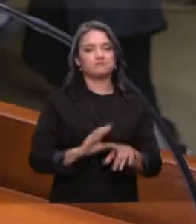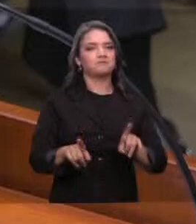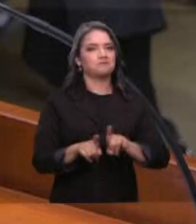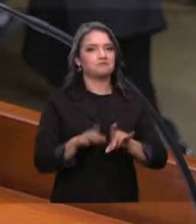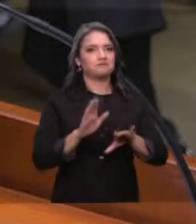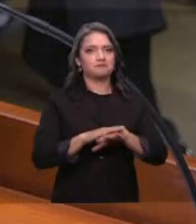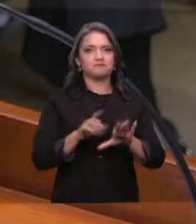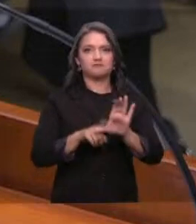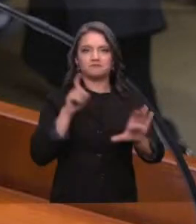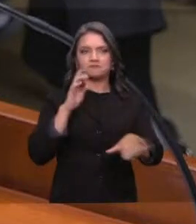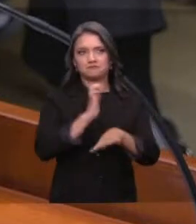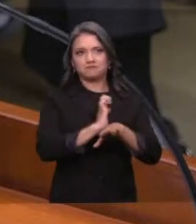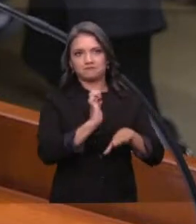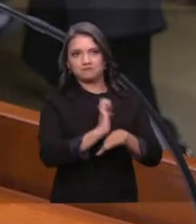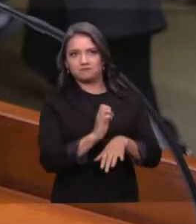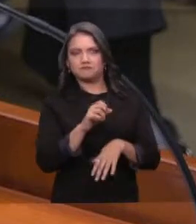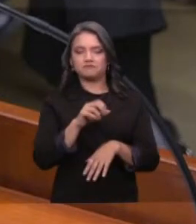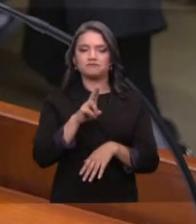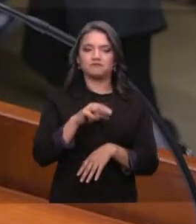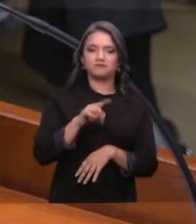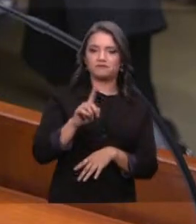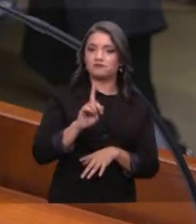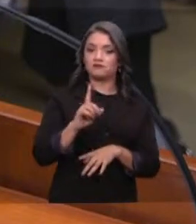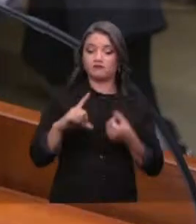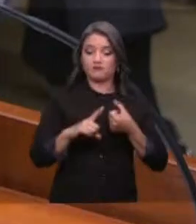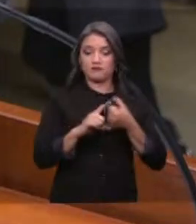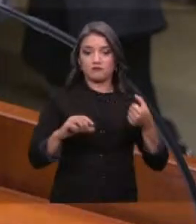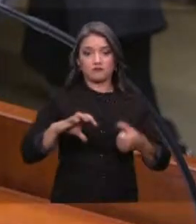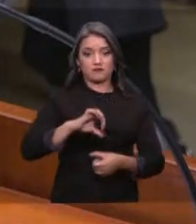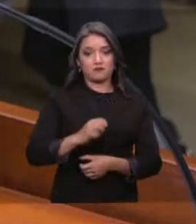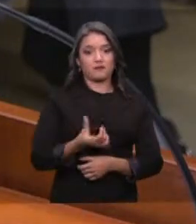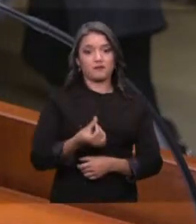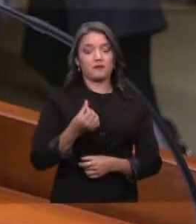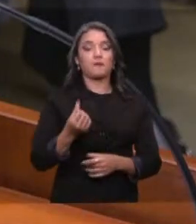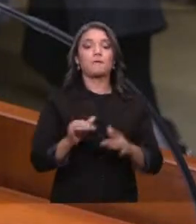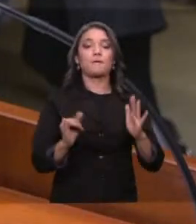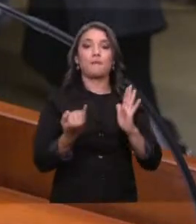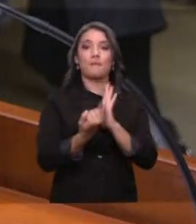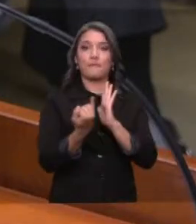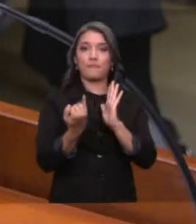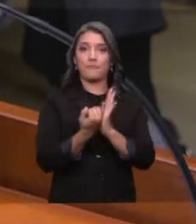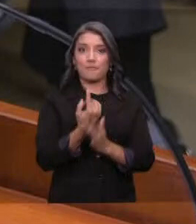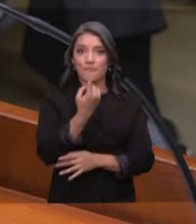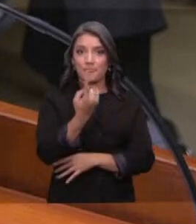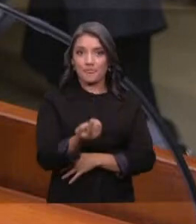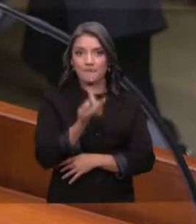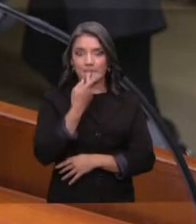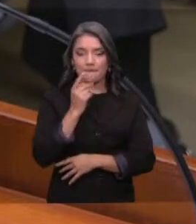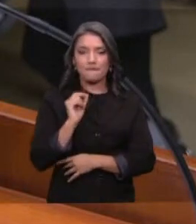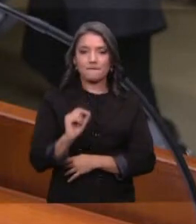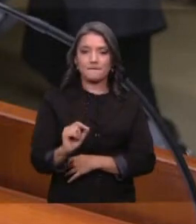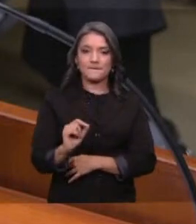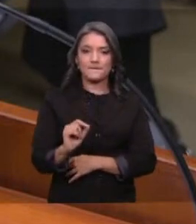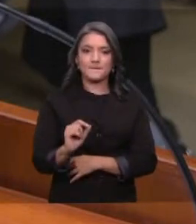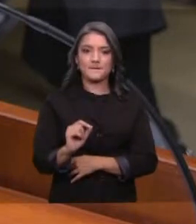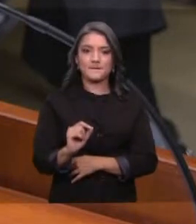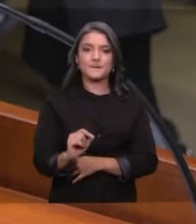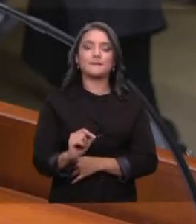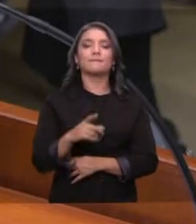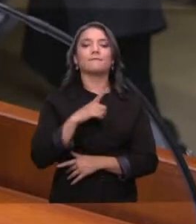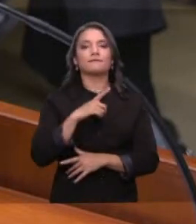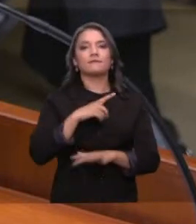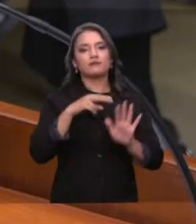entes. Inclusive, o próprio artigo 96, inciso 1º, ressalva do seu campo de incidência